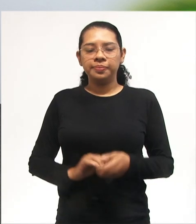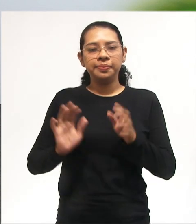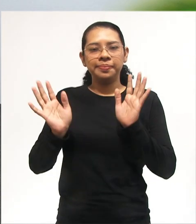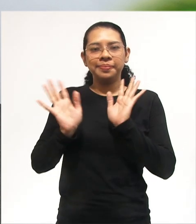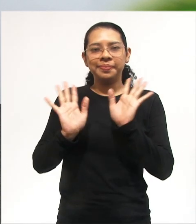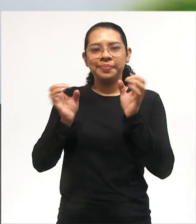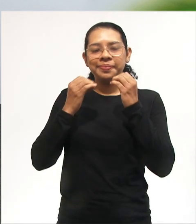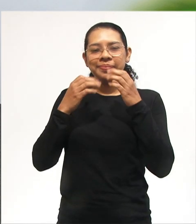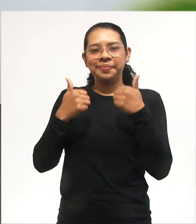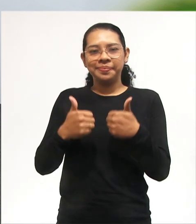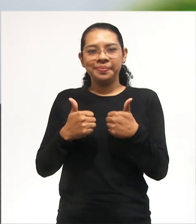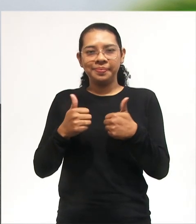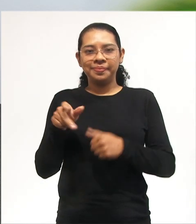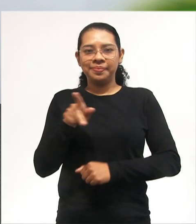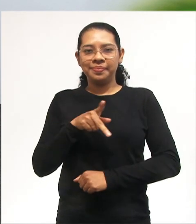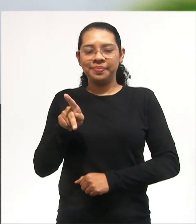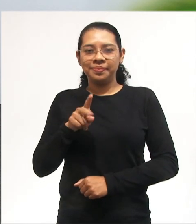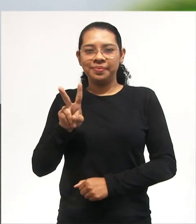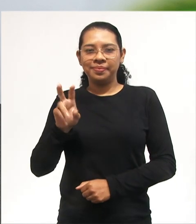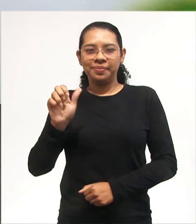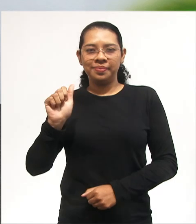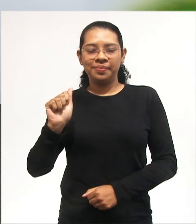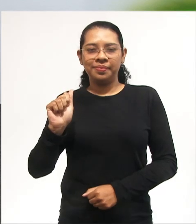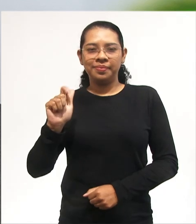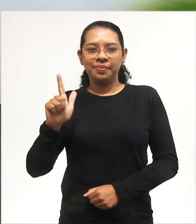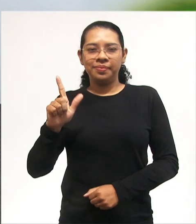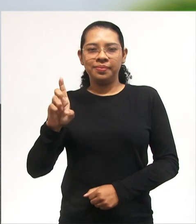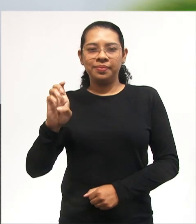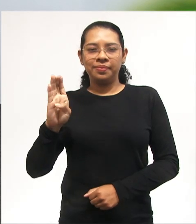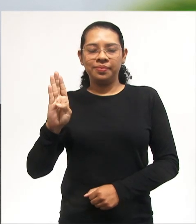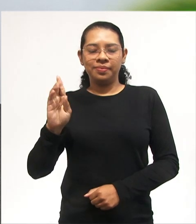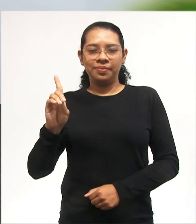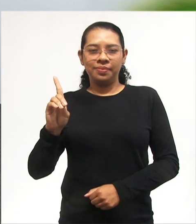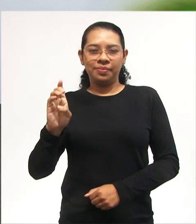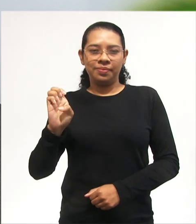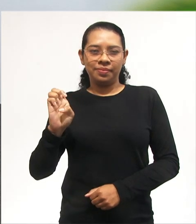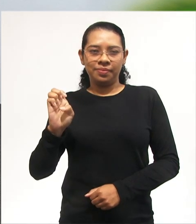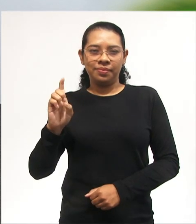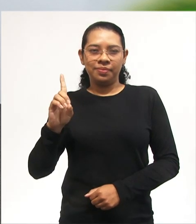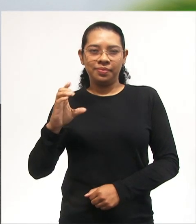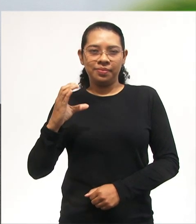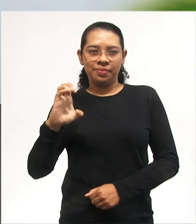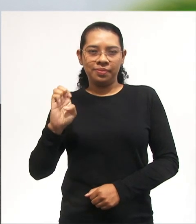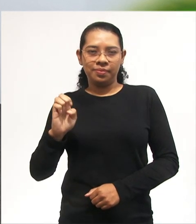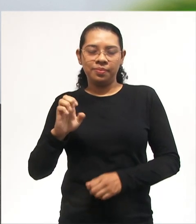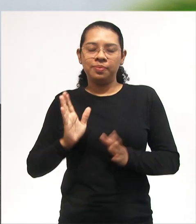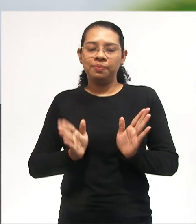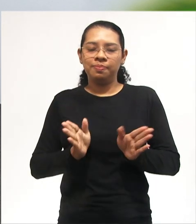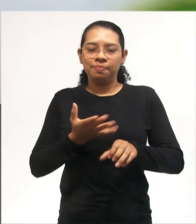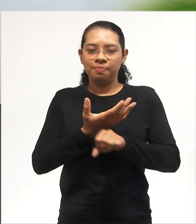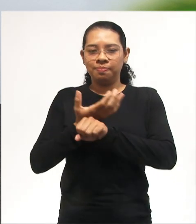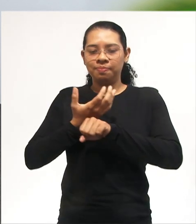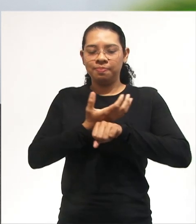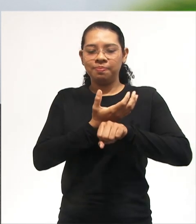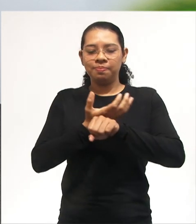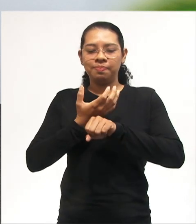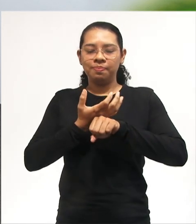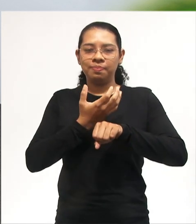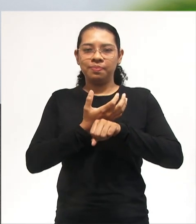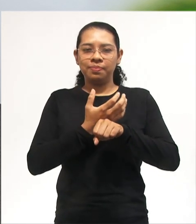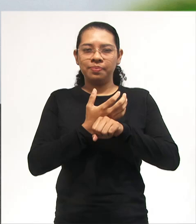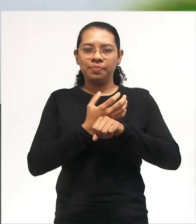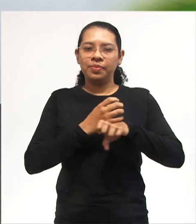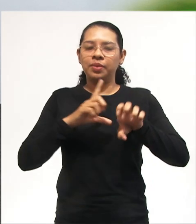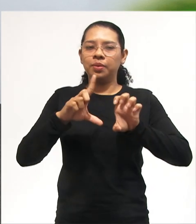Olá, tudo bem? Eu sou o professor Valderson Amaro Lima e essa é a disciplina Empreendedorismo Governamental e Inovação em Gestão Pública.